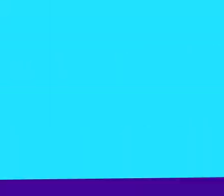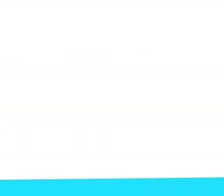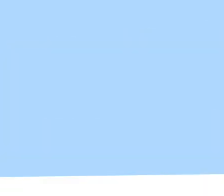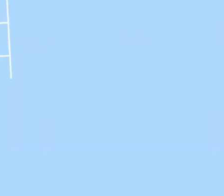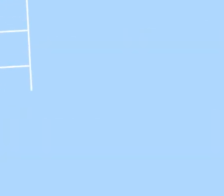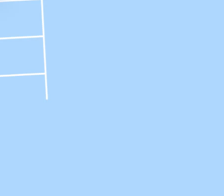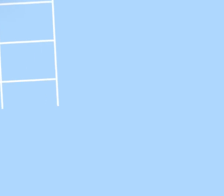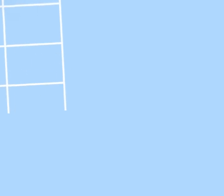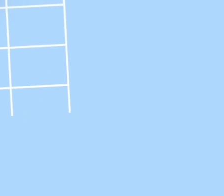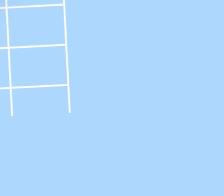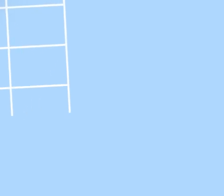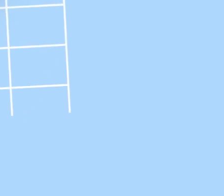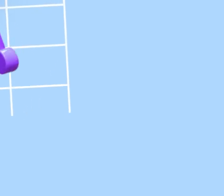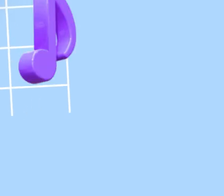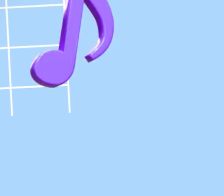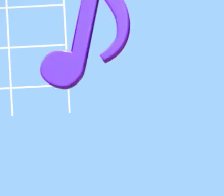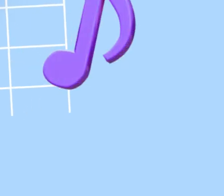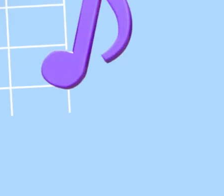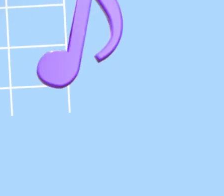Surpresa.